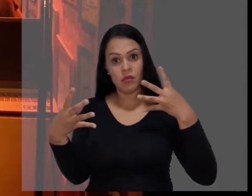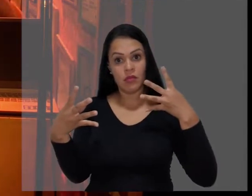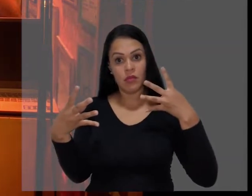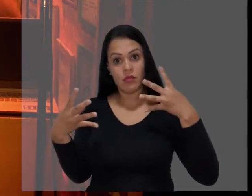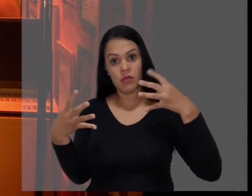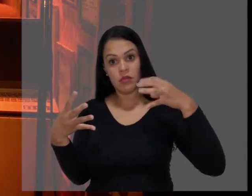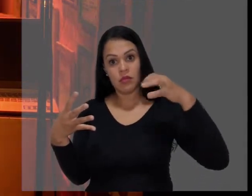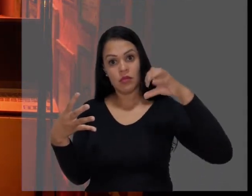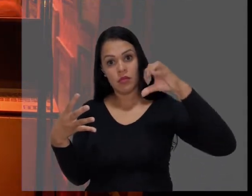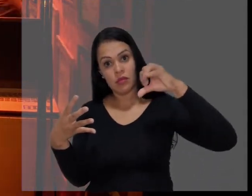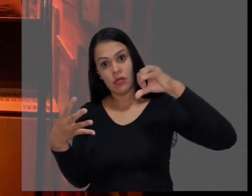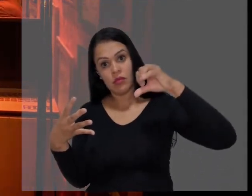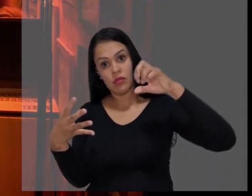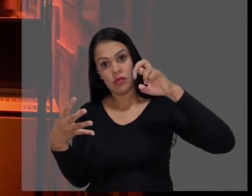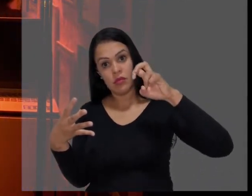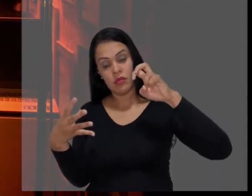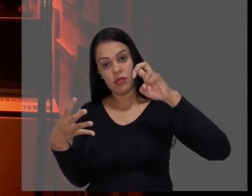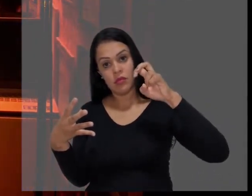496.524